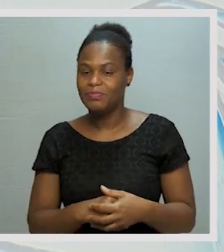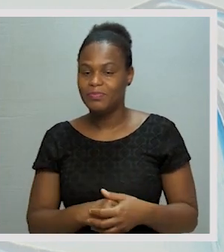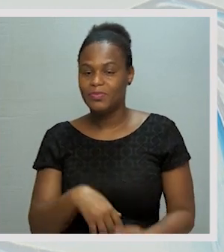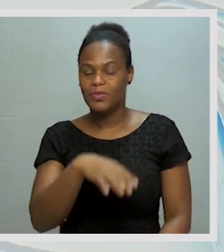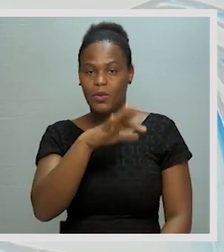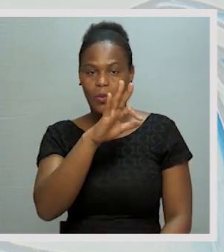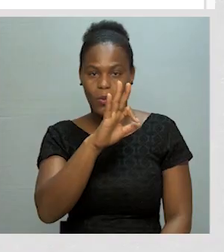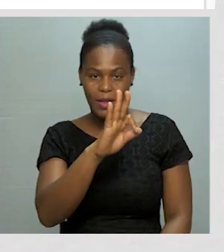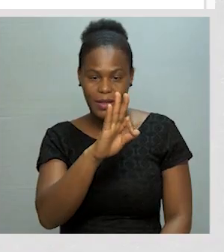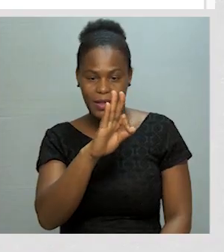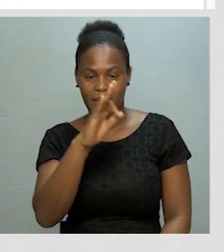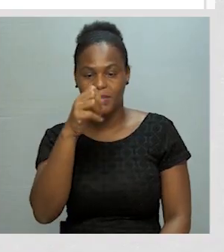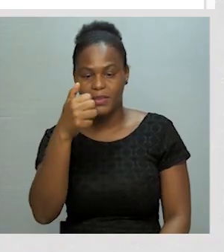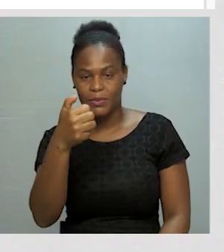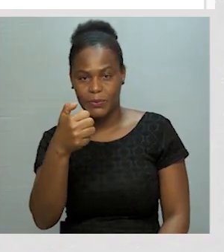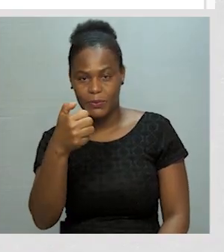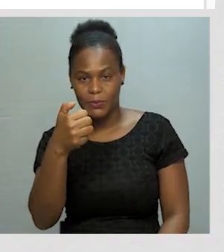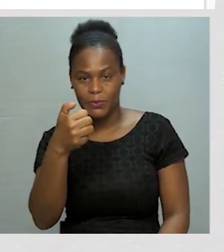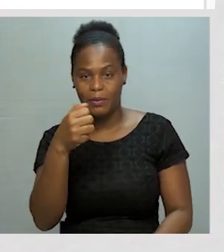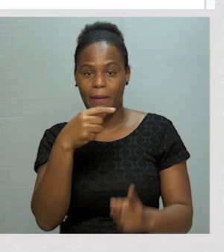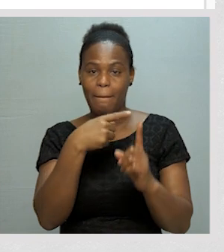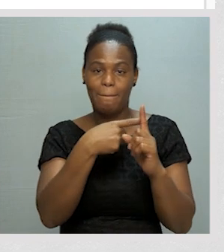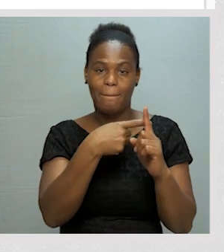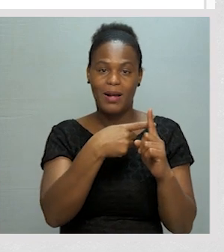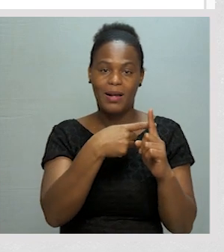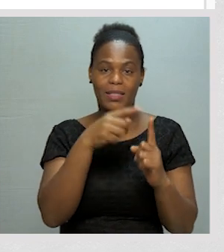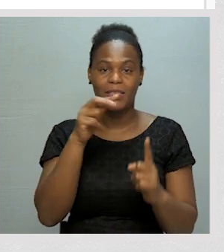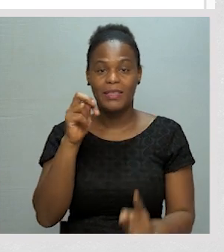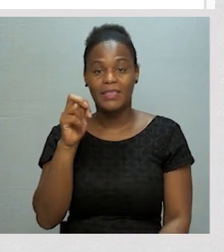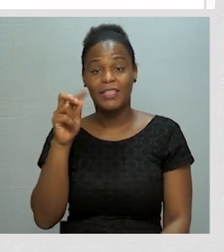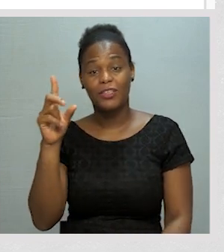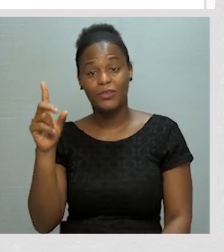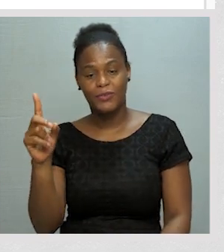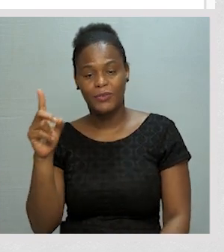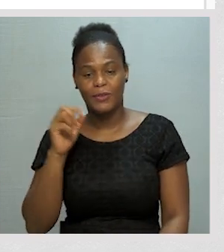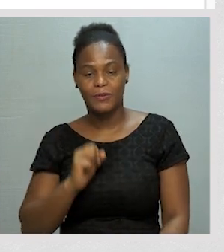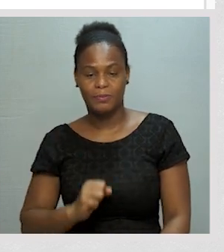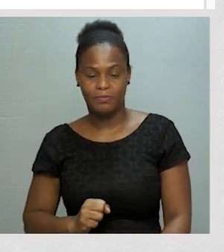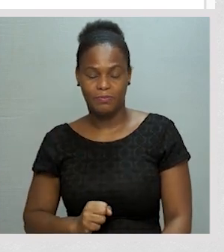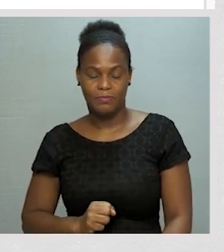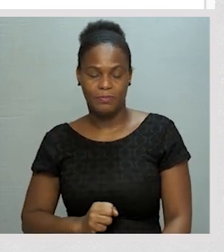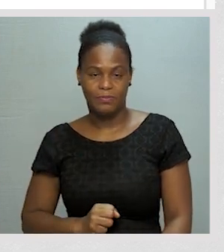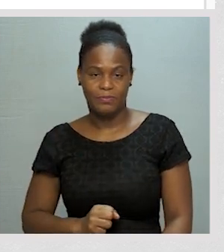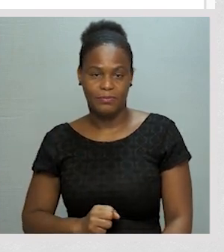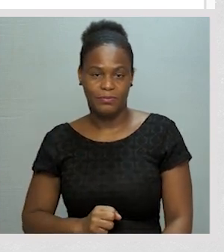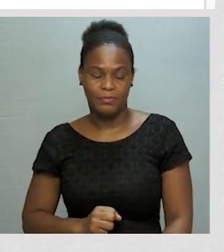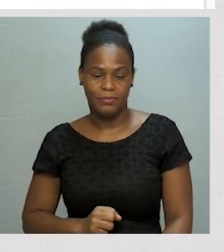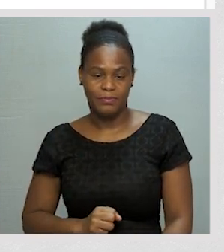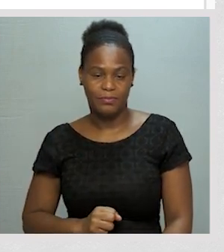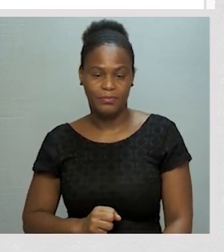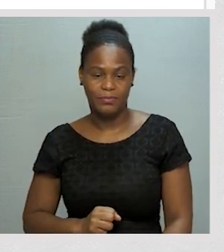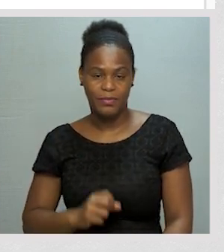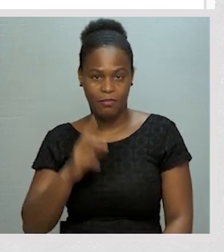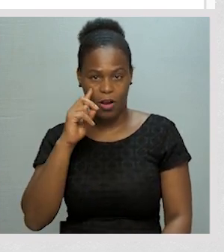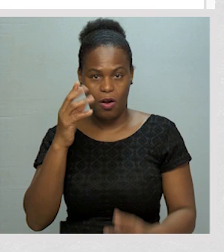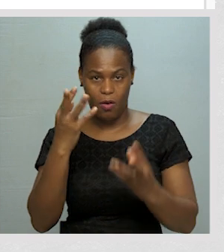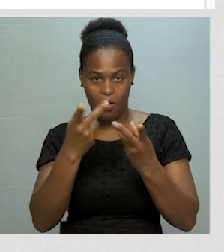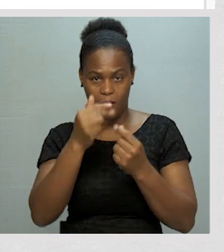E vamos ver de seguida, de forma mais detalhada, como é que isso funciona. Tá bem? Então